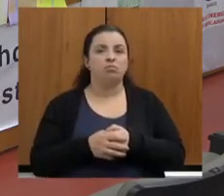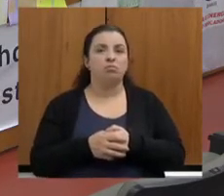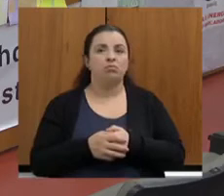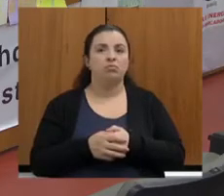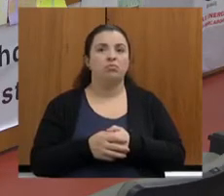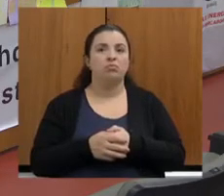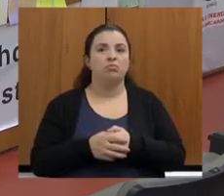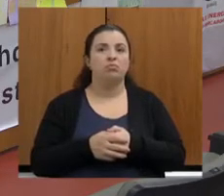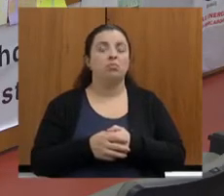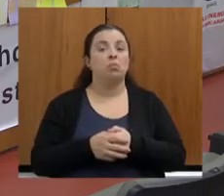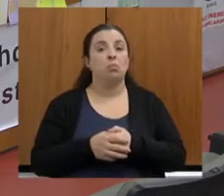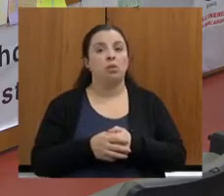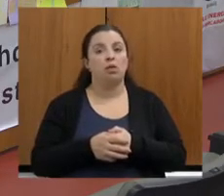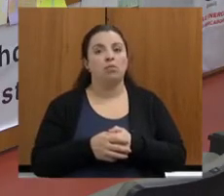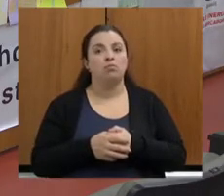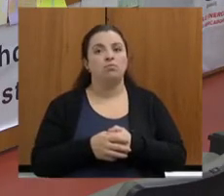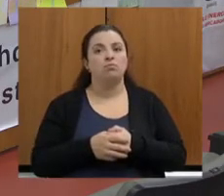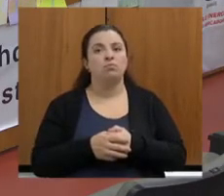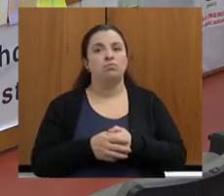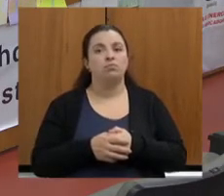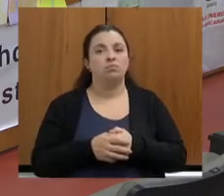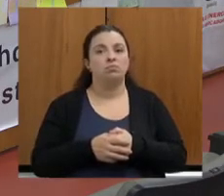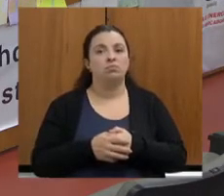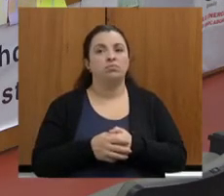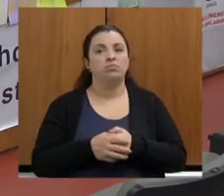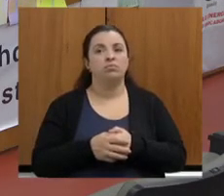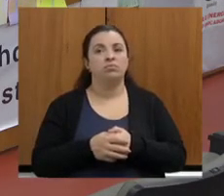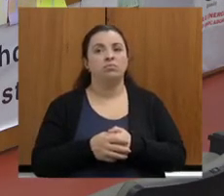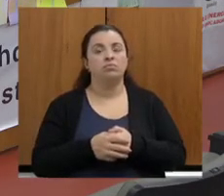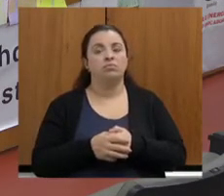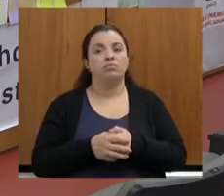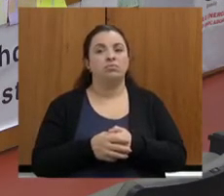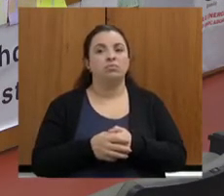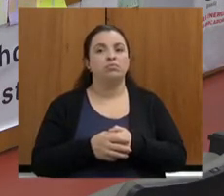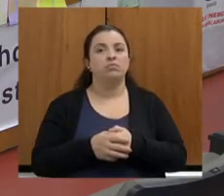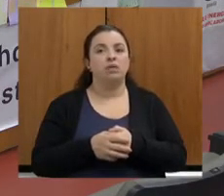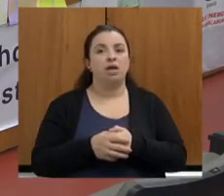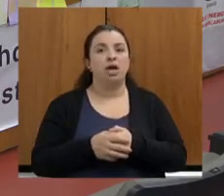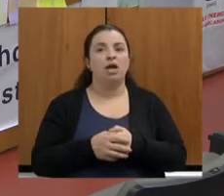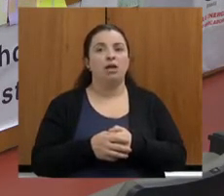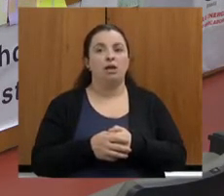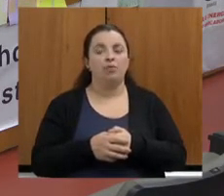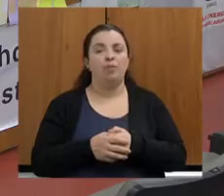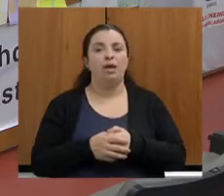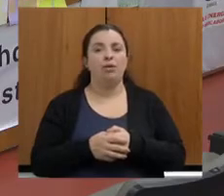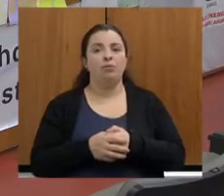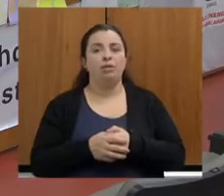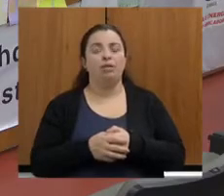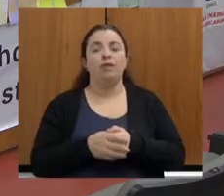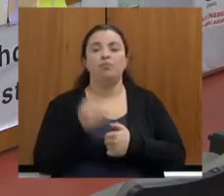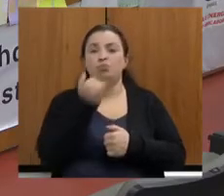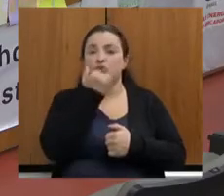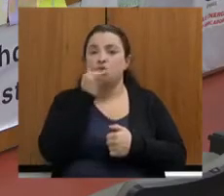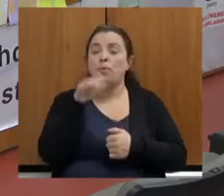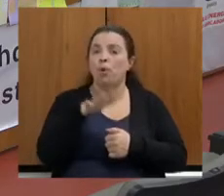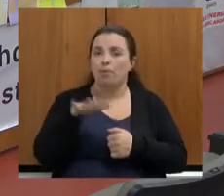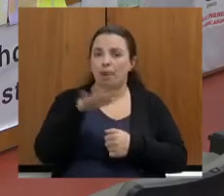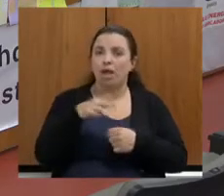eu vou falar de pé tem pé